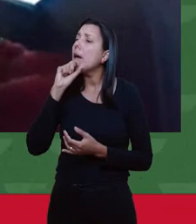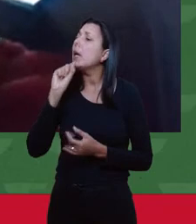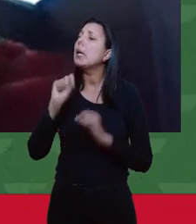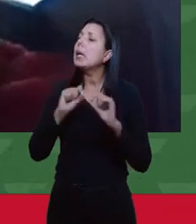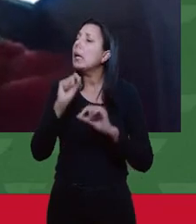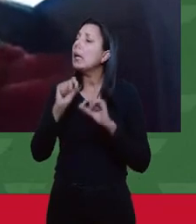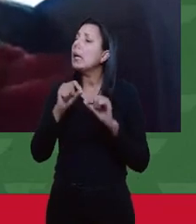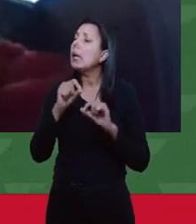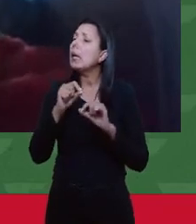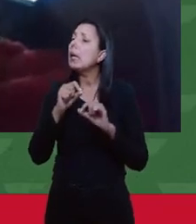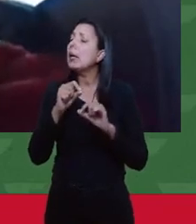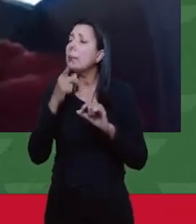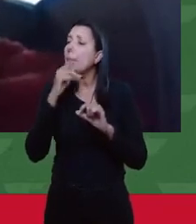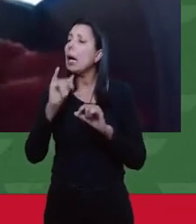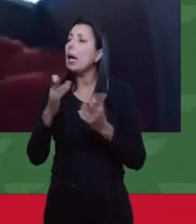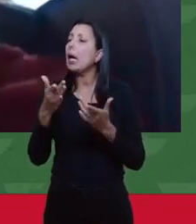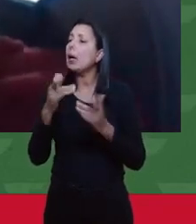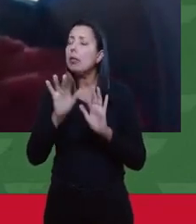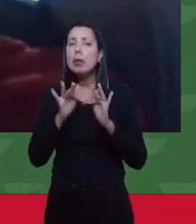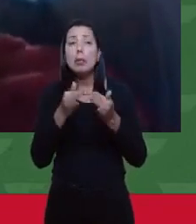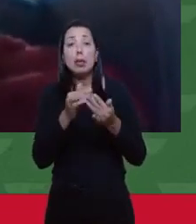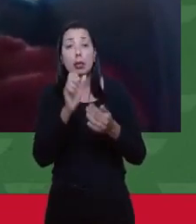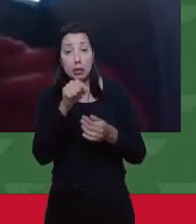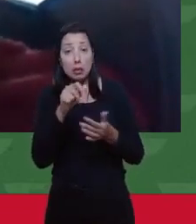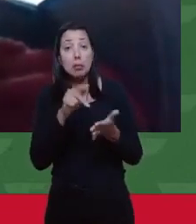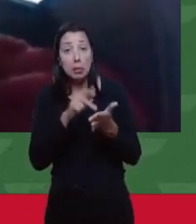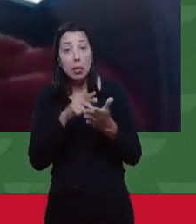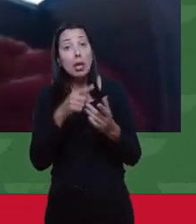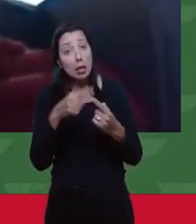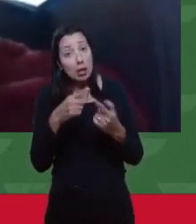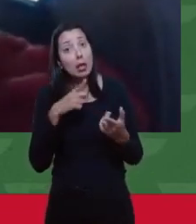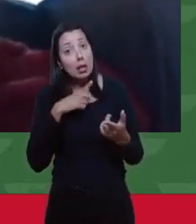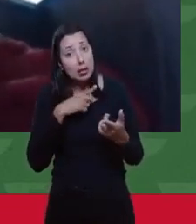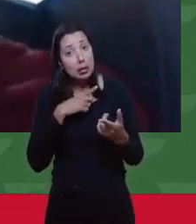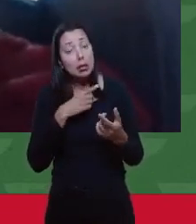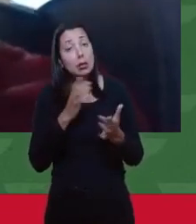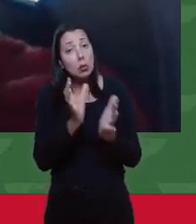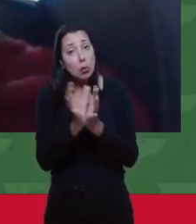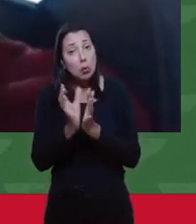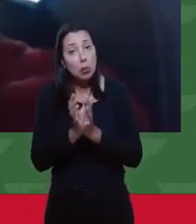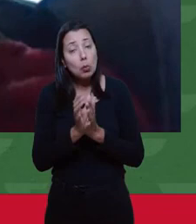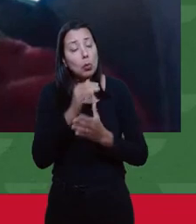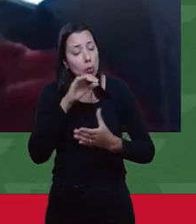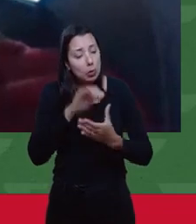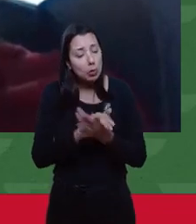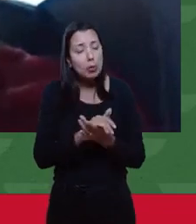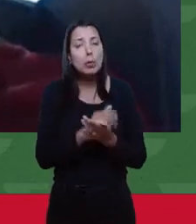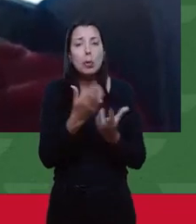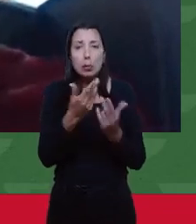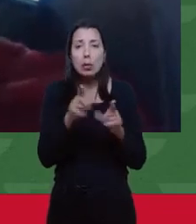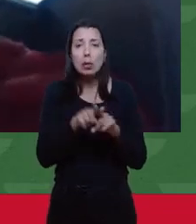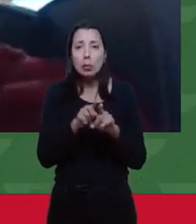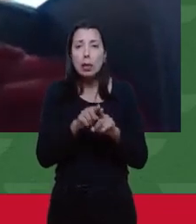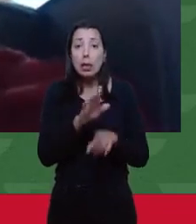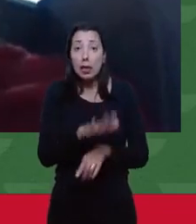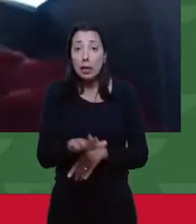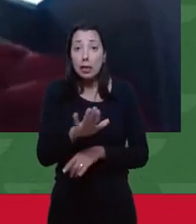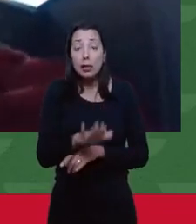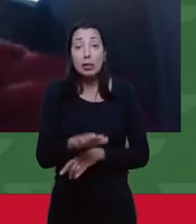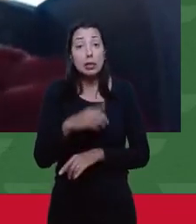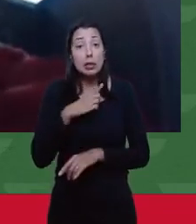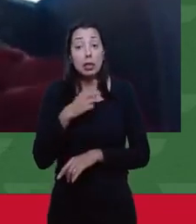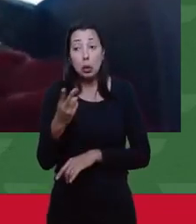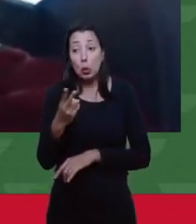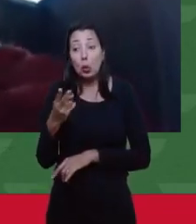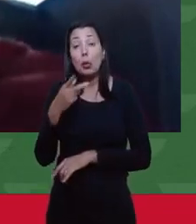seus pais, entendeu? Porque existe isso. A unidade, a união entre pessoas do mesmo sexo diz que a criança vai ter